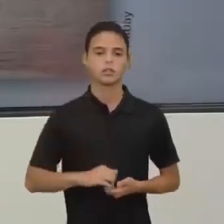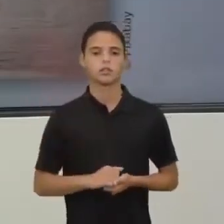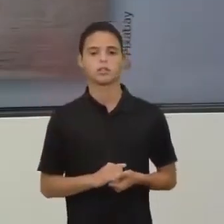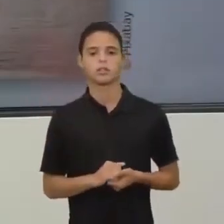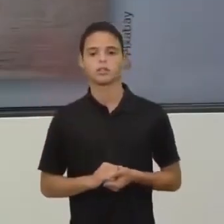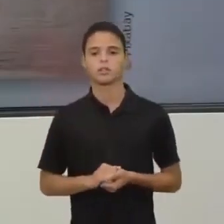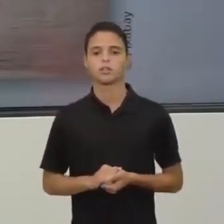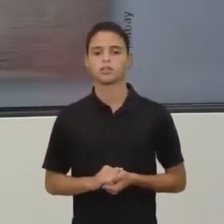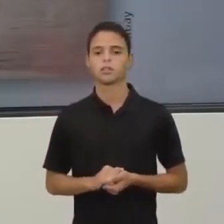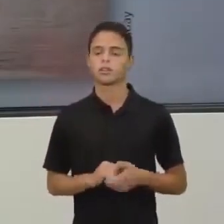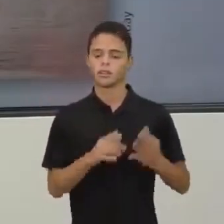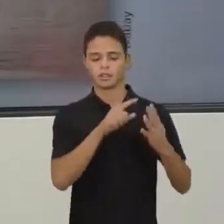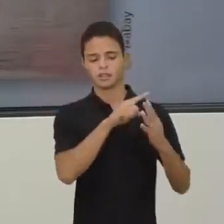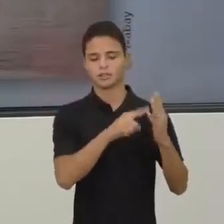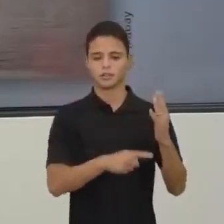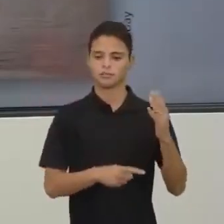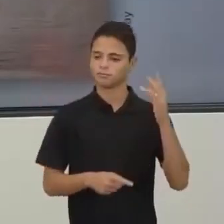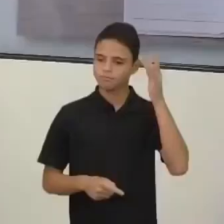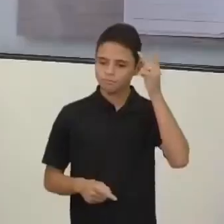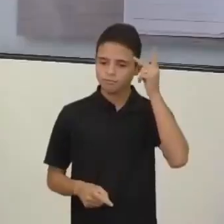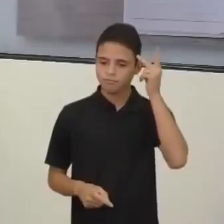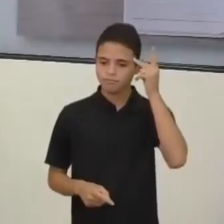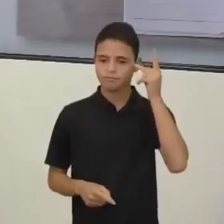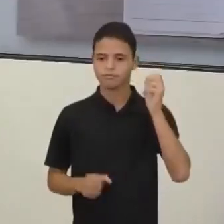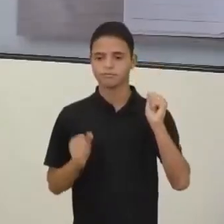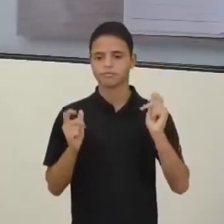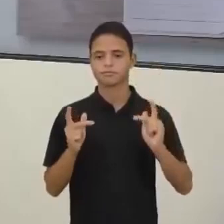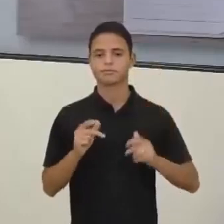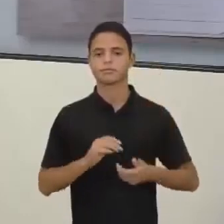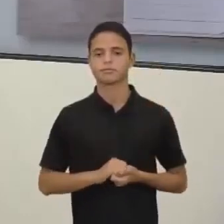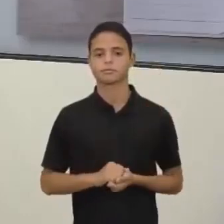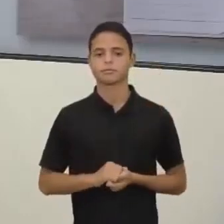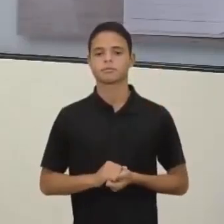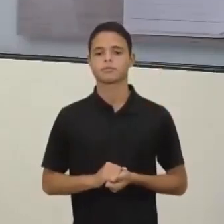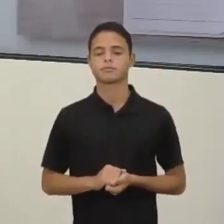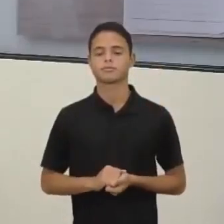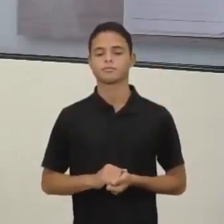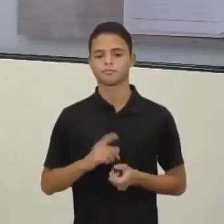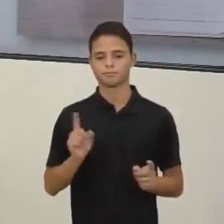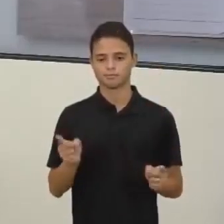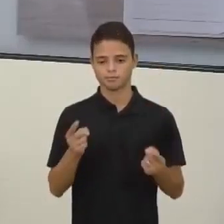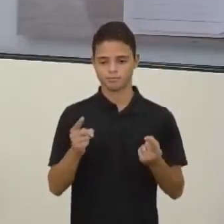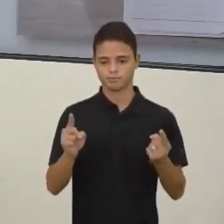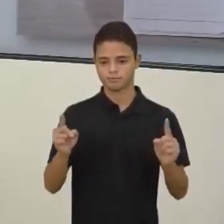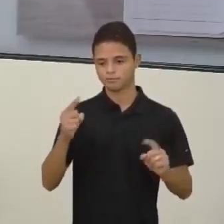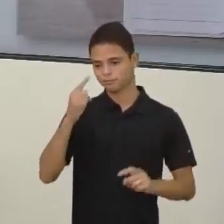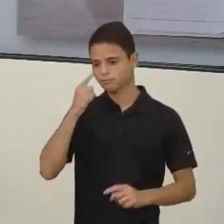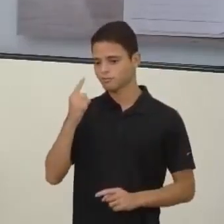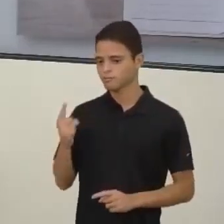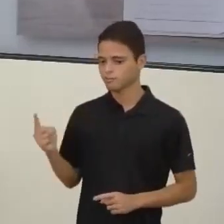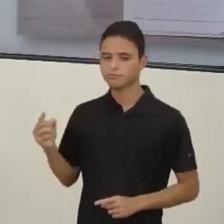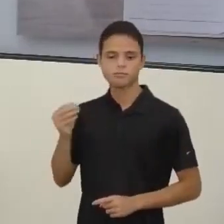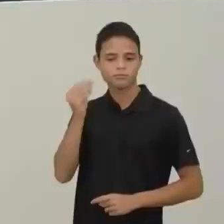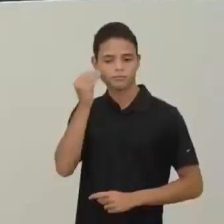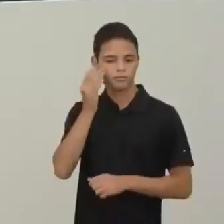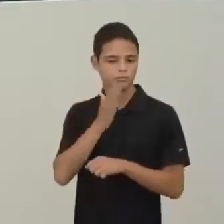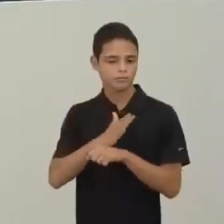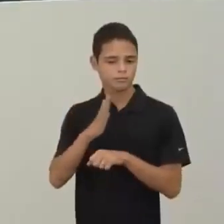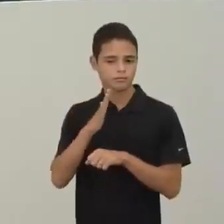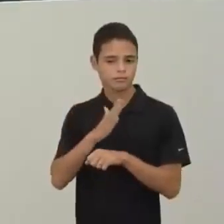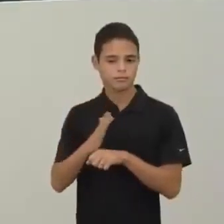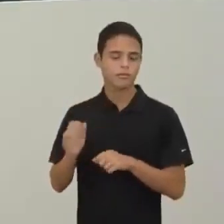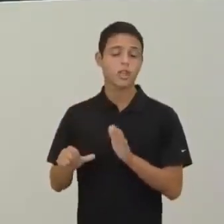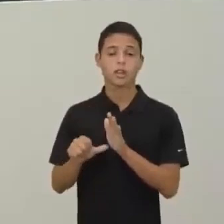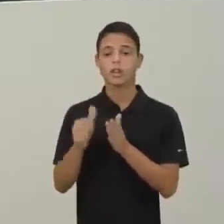também, normal, tá? Então, mão direita, mão esquerda e aí, ó, vamos lá. Aqui, então,